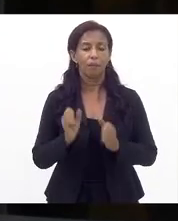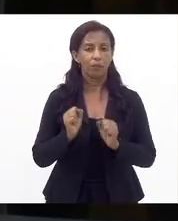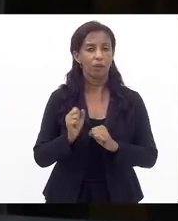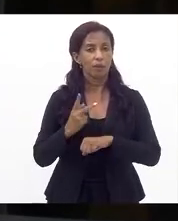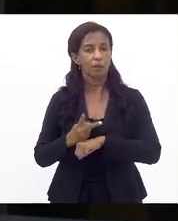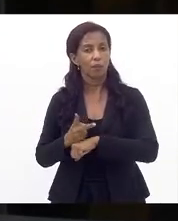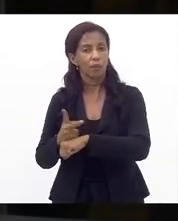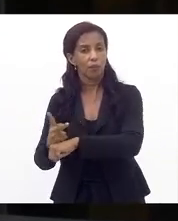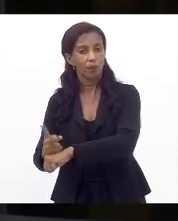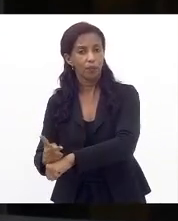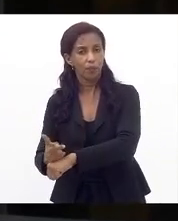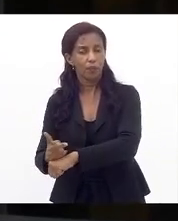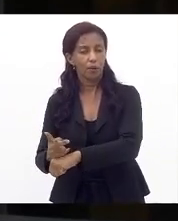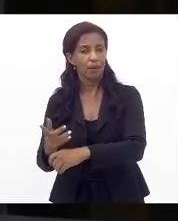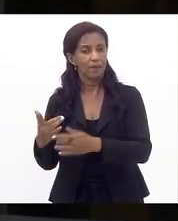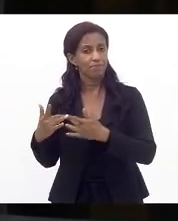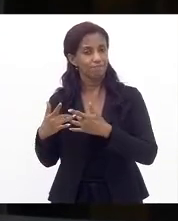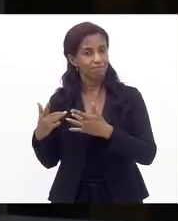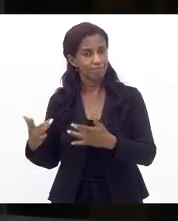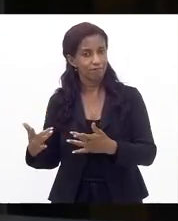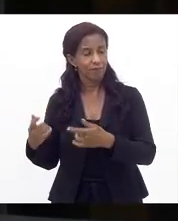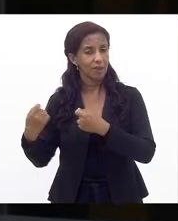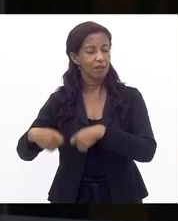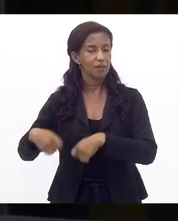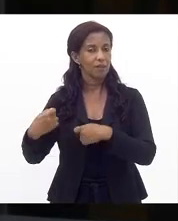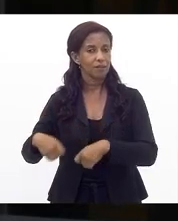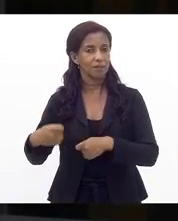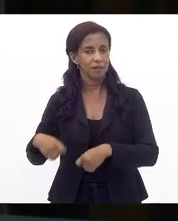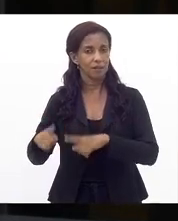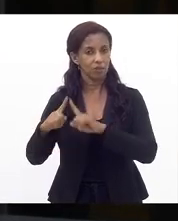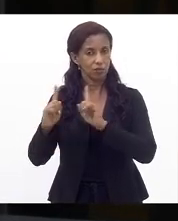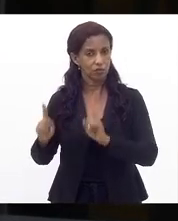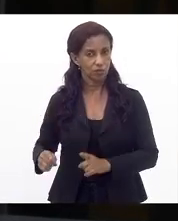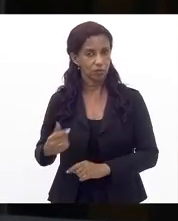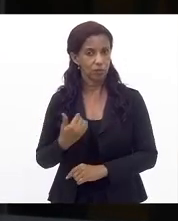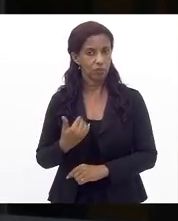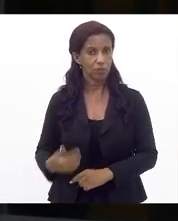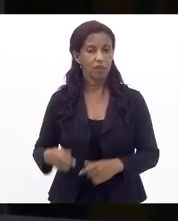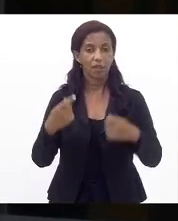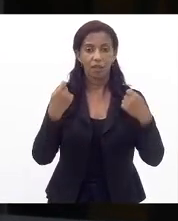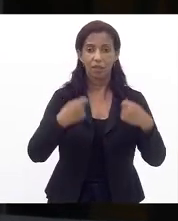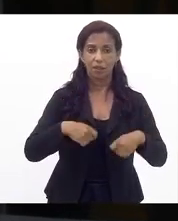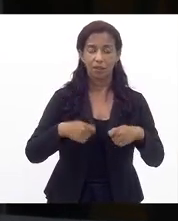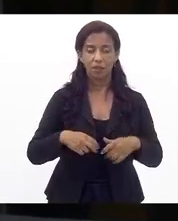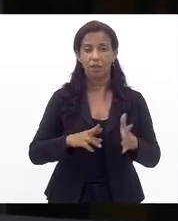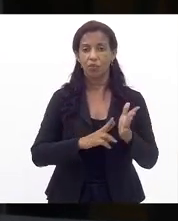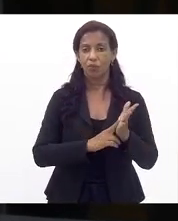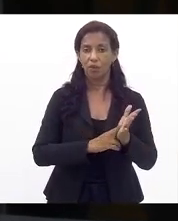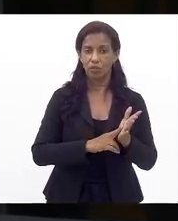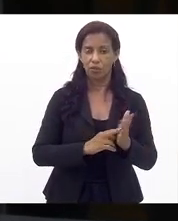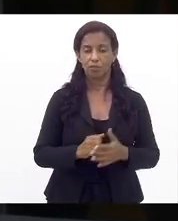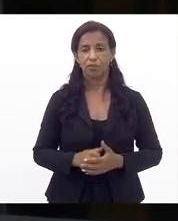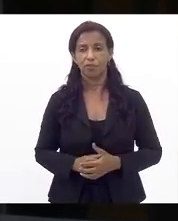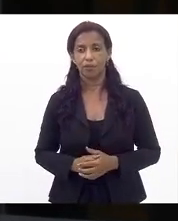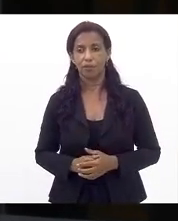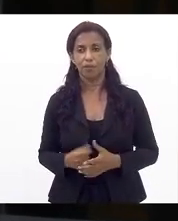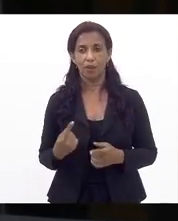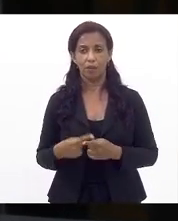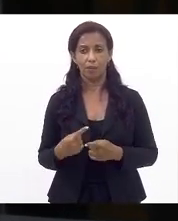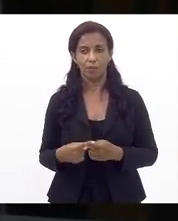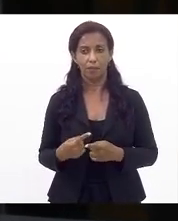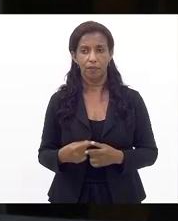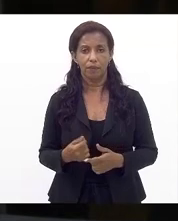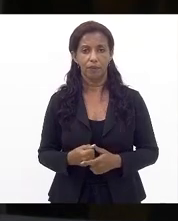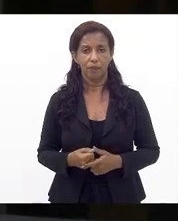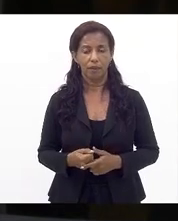buscar a sensibilidade da necessidade do Servidor EA necessidade do regime porque